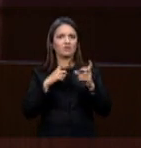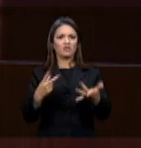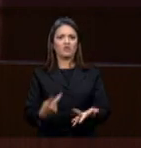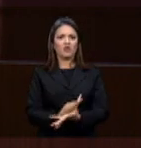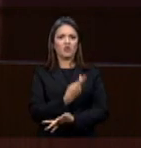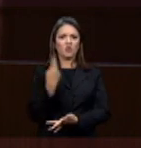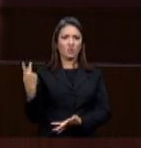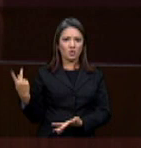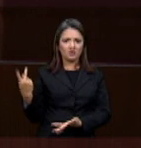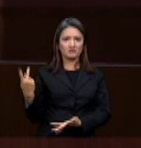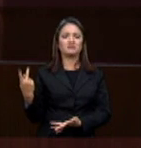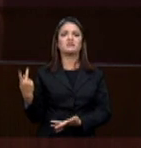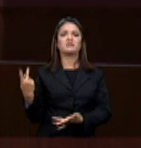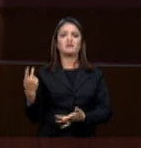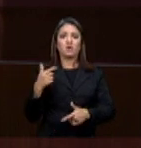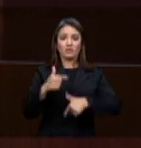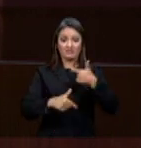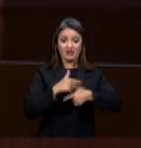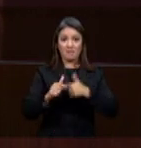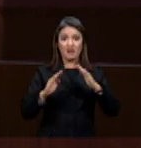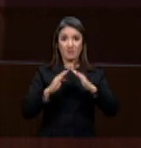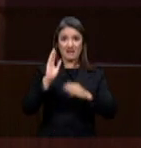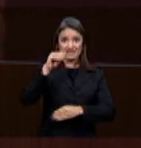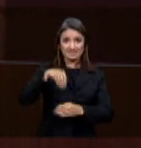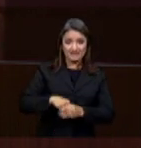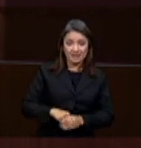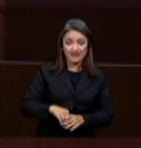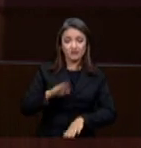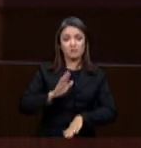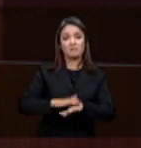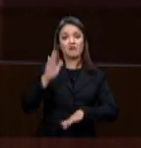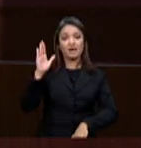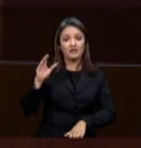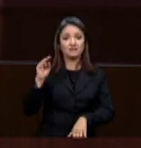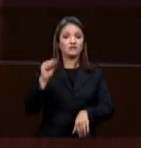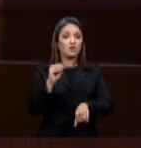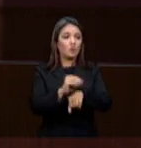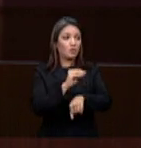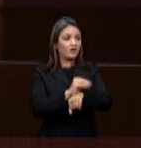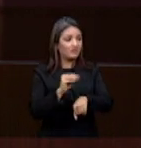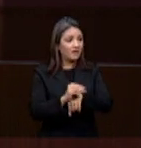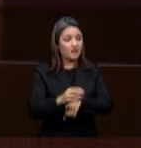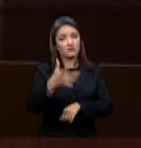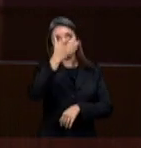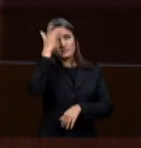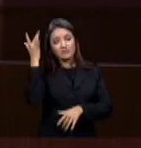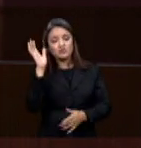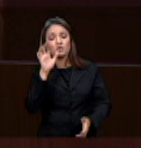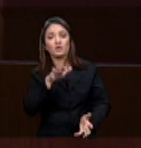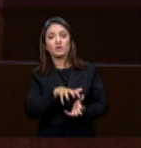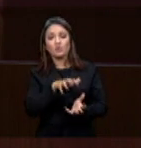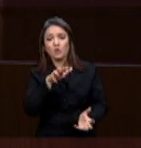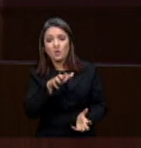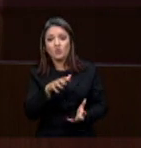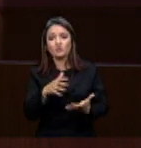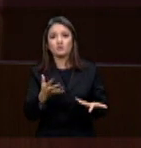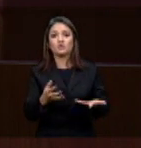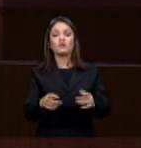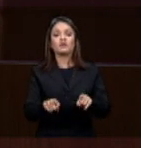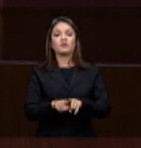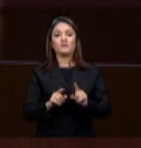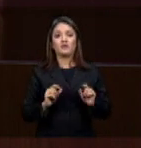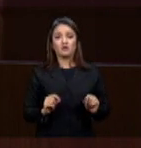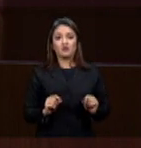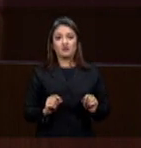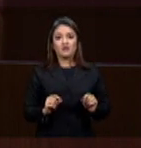aumento das tarefas domésticas dos cuidados com pessoas com idosos e inclusive